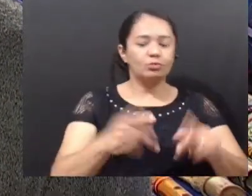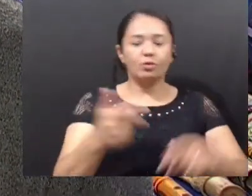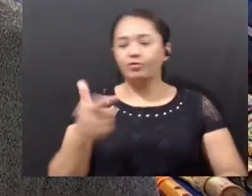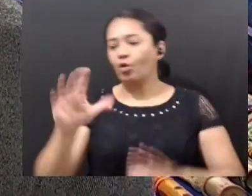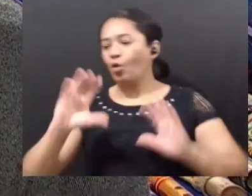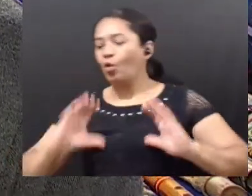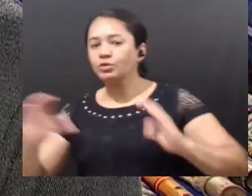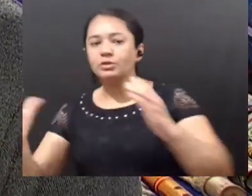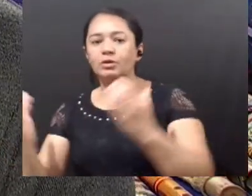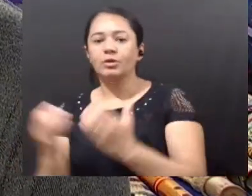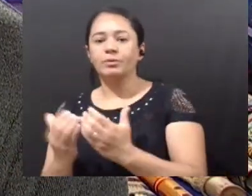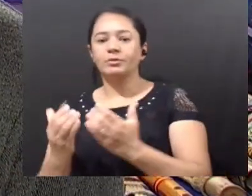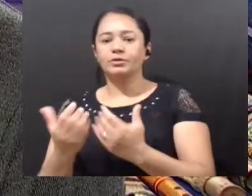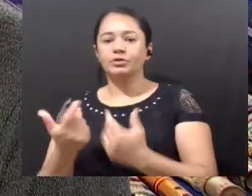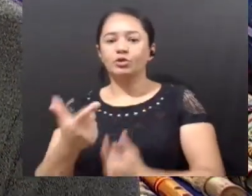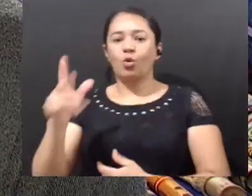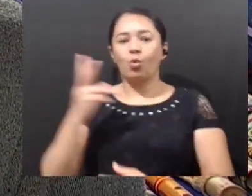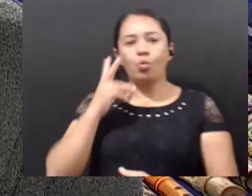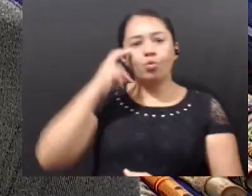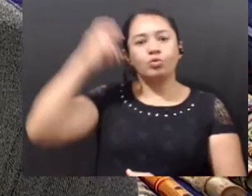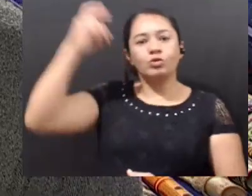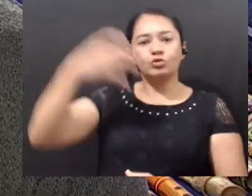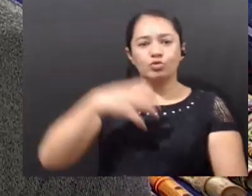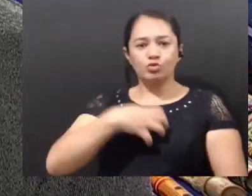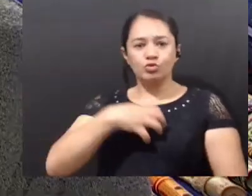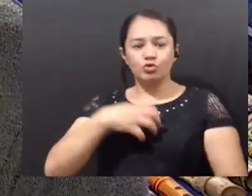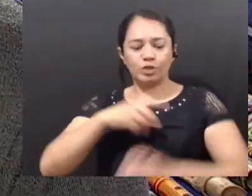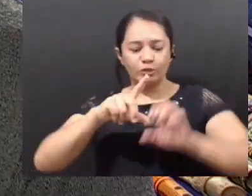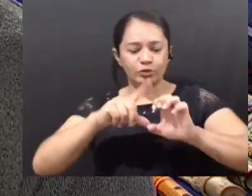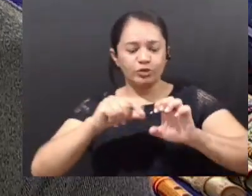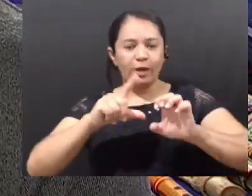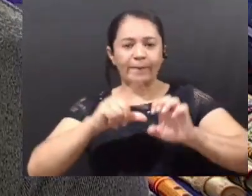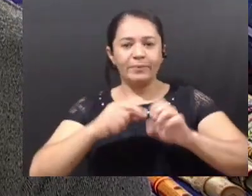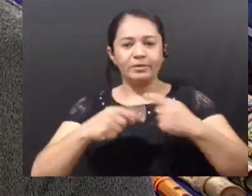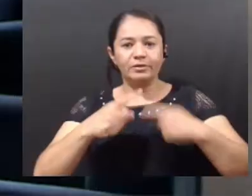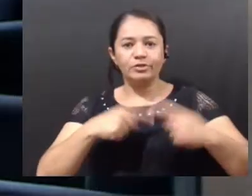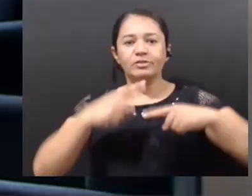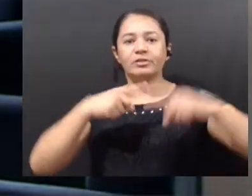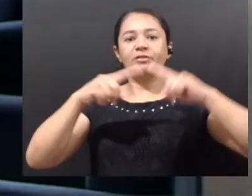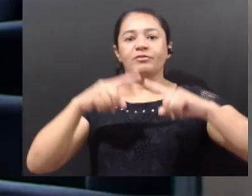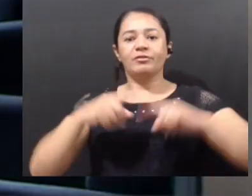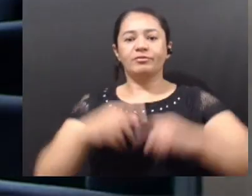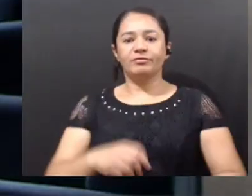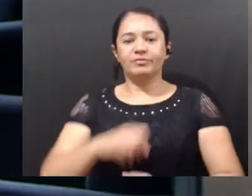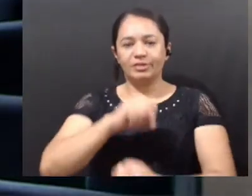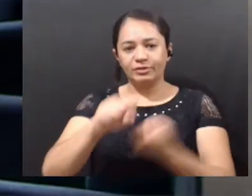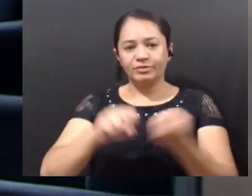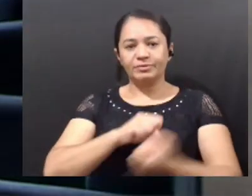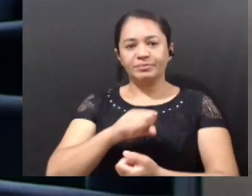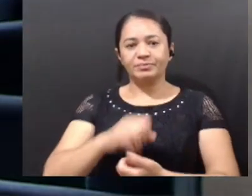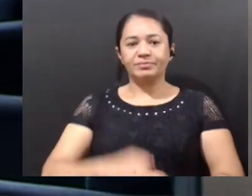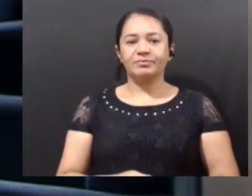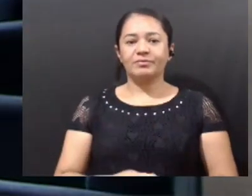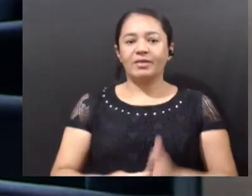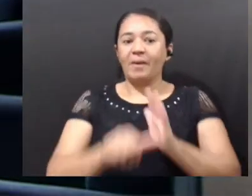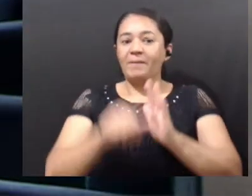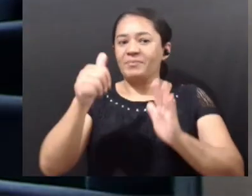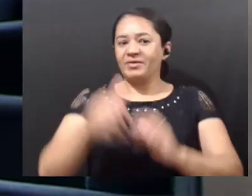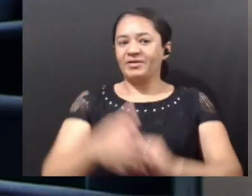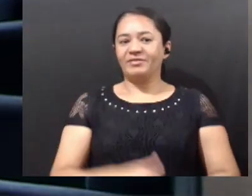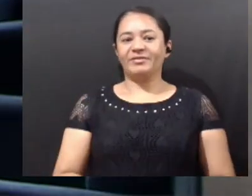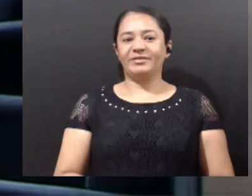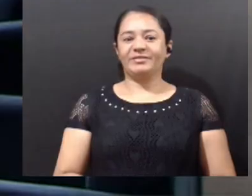outras culturas, outras maneiras de empreender, de desenvolver, de sustentabilizar. É a primeira vez, E já estão